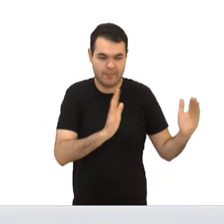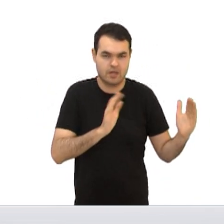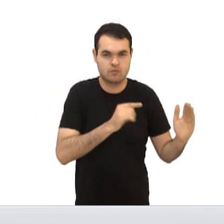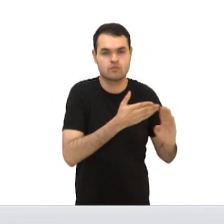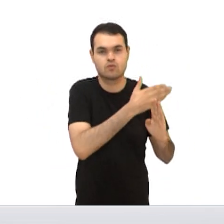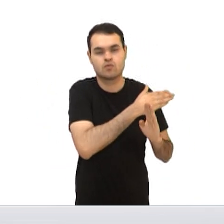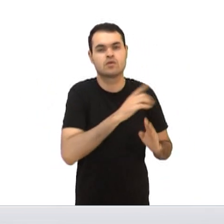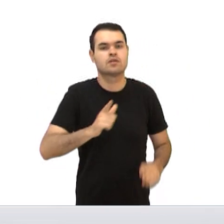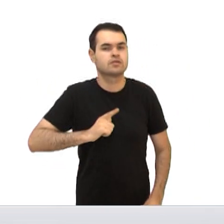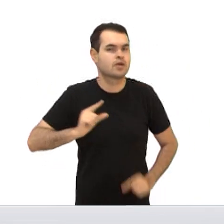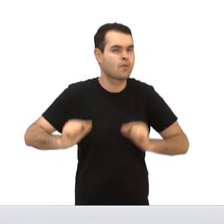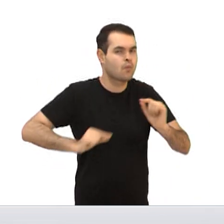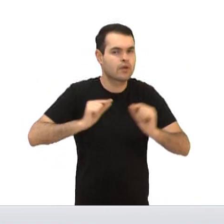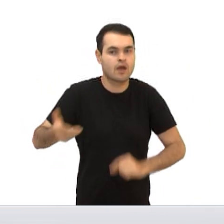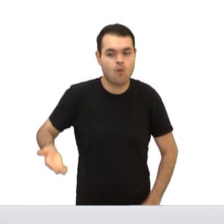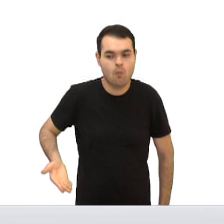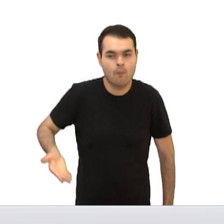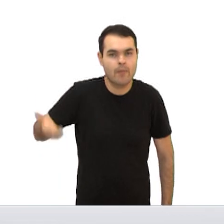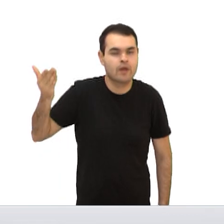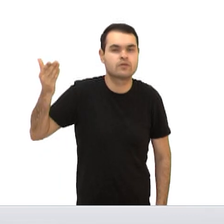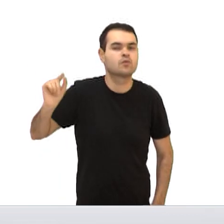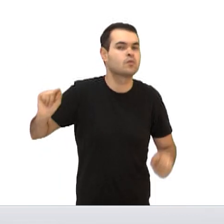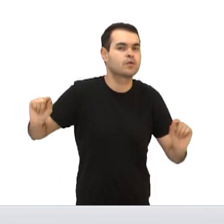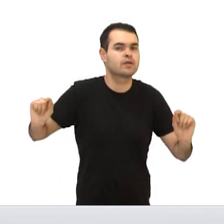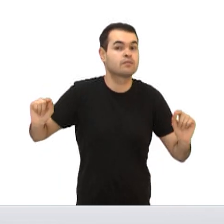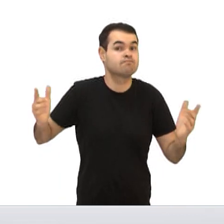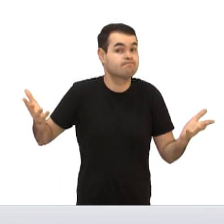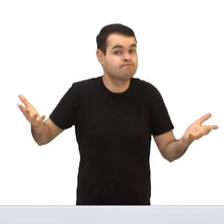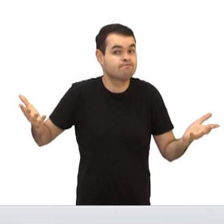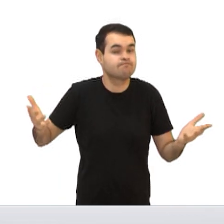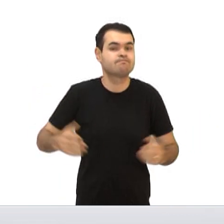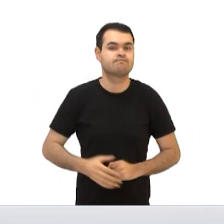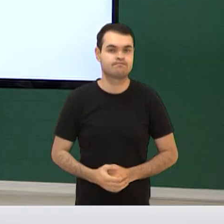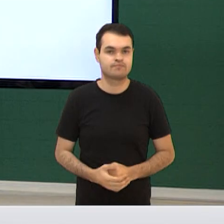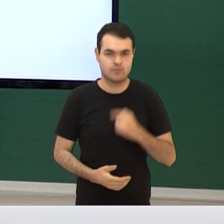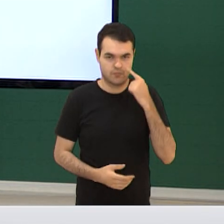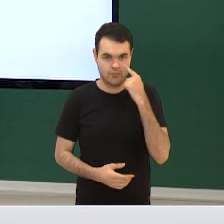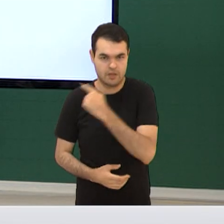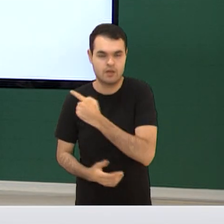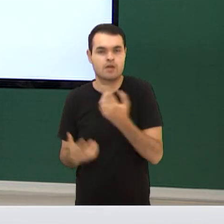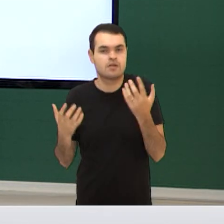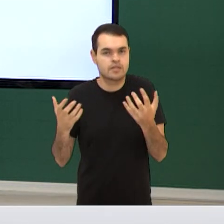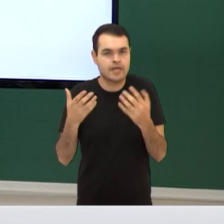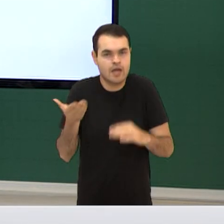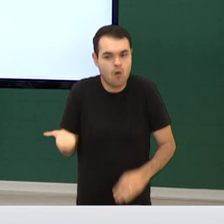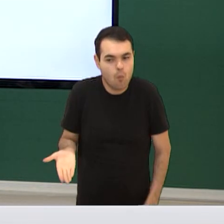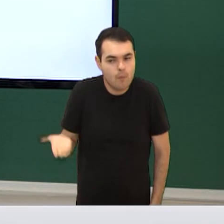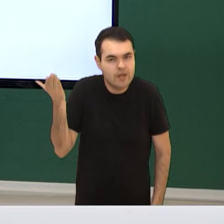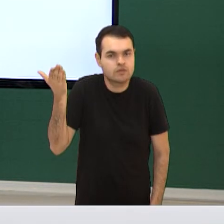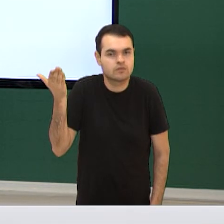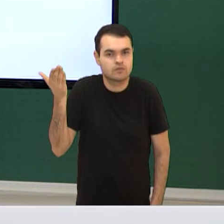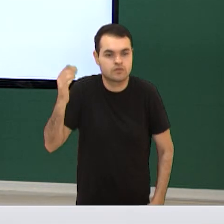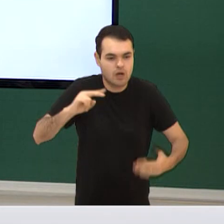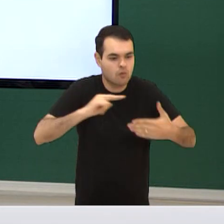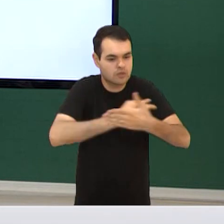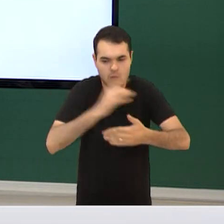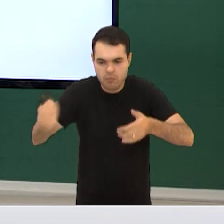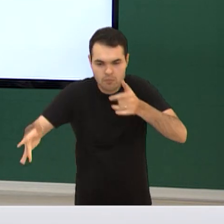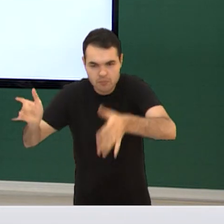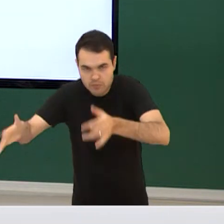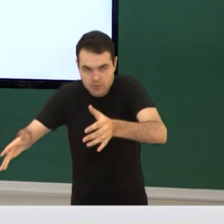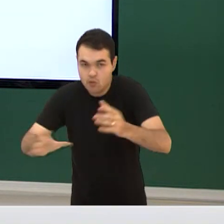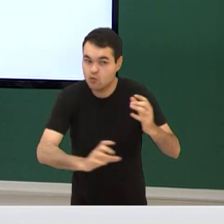40. 100 mais 40, 140. E essa é a resposta correta. Muito bem, troféu joinha para você se você acertou.